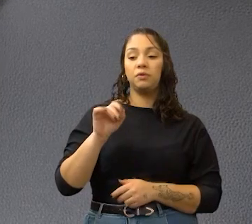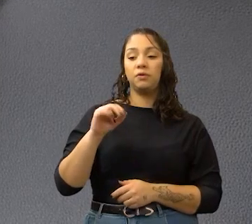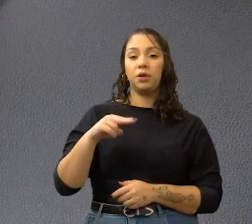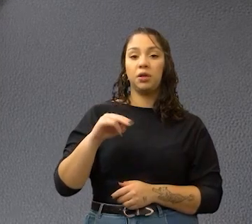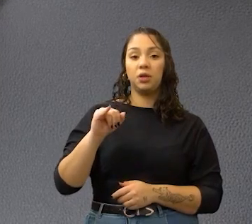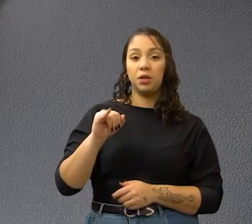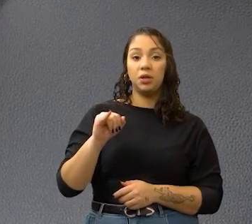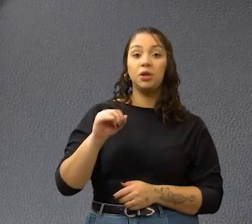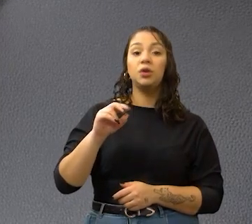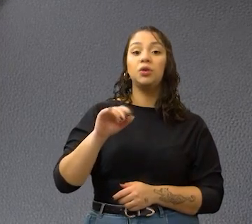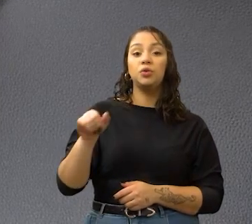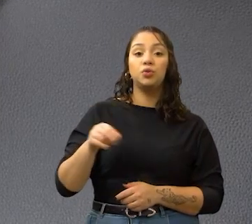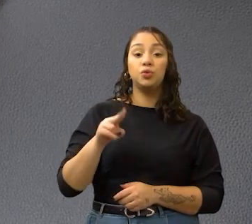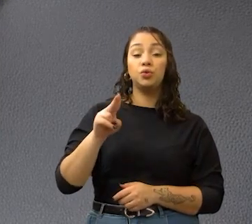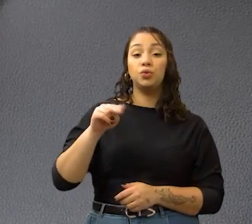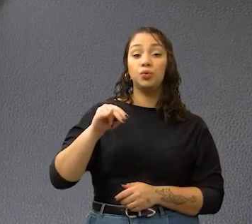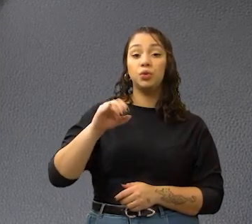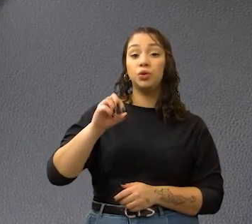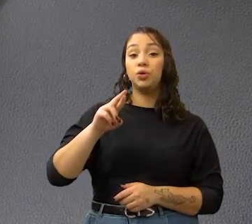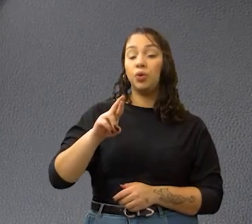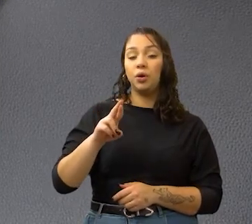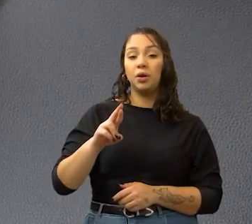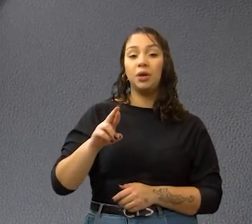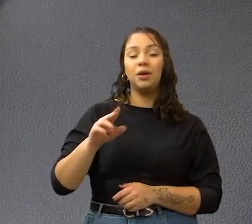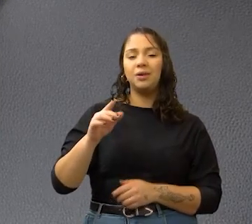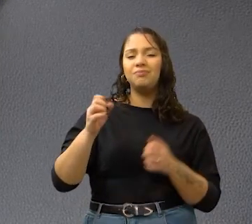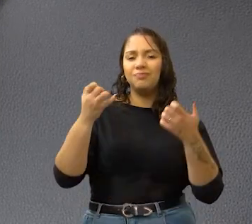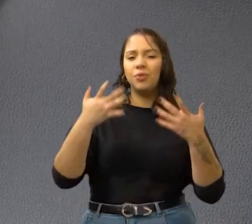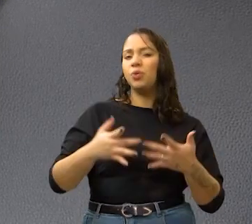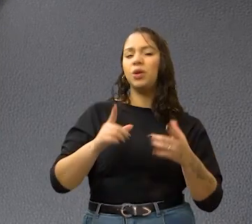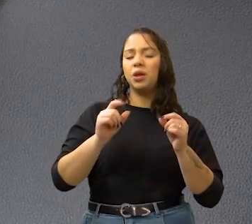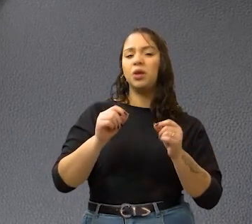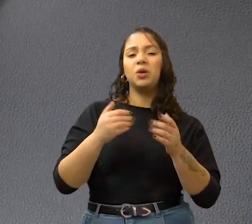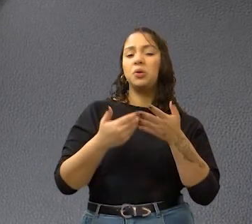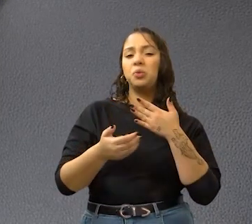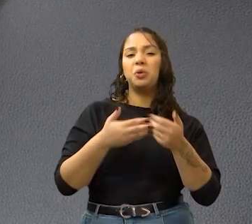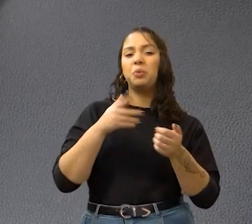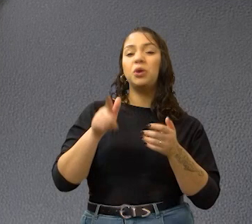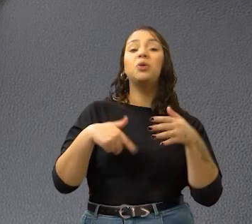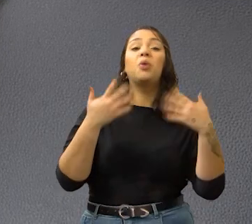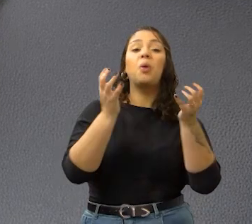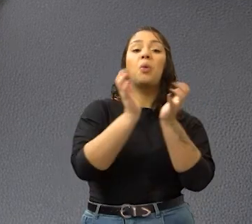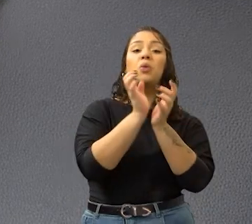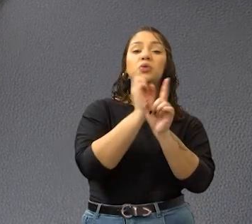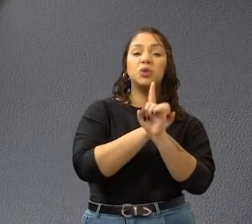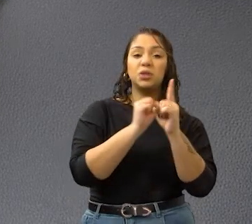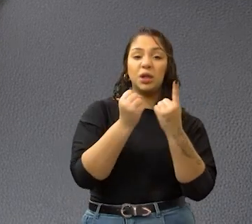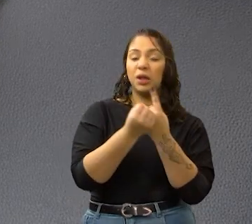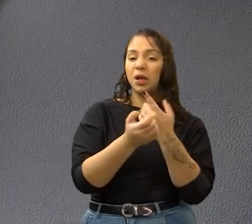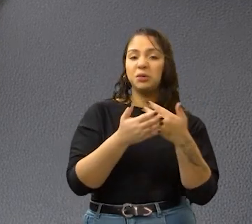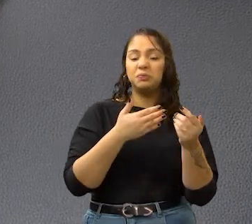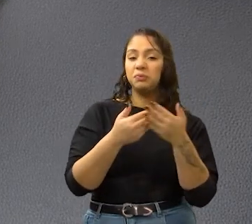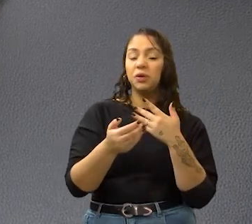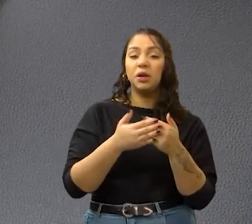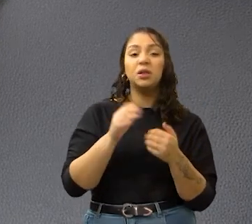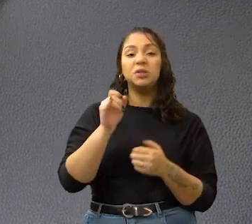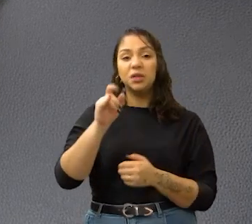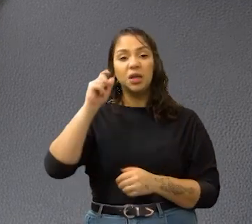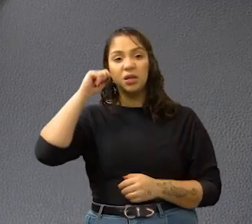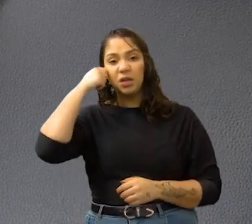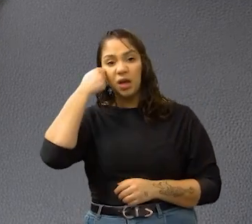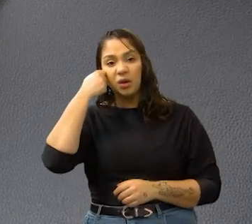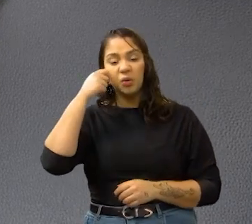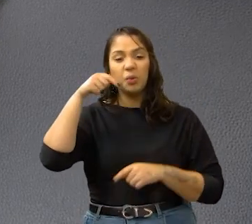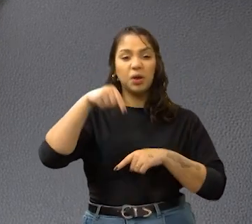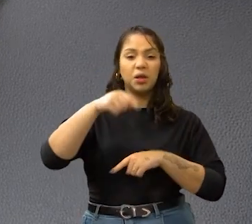vê que não importa a posição social que você está colocado dentro da sociedade, se você for uma pessoa negra, seja no Brasil ou fora do